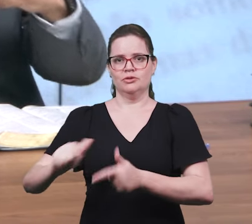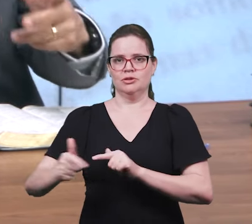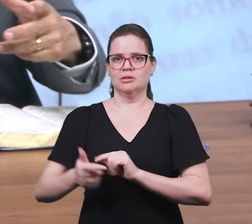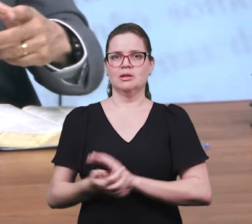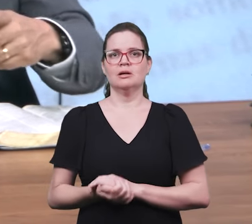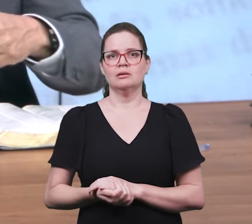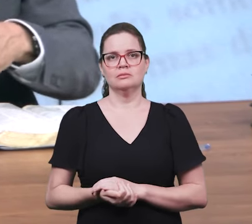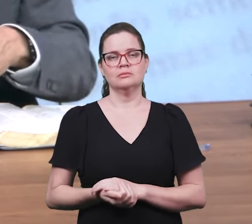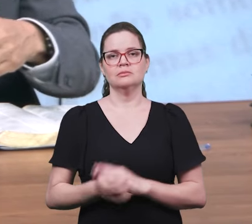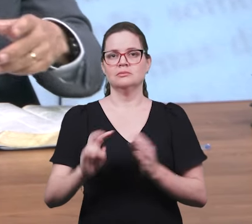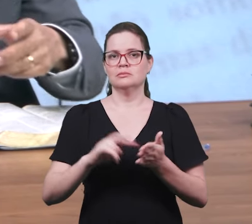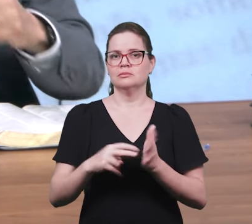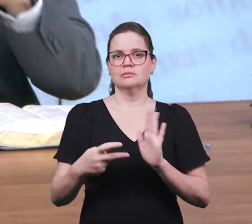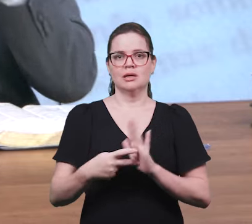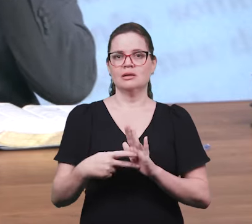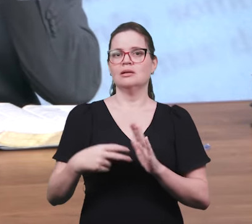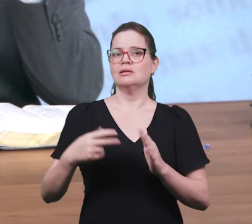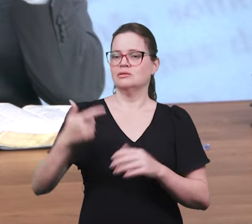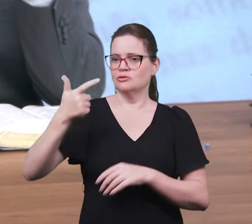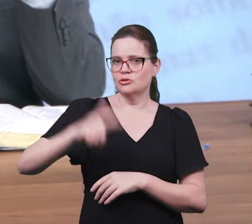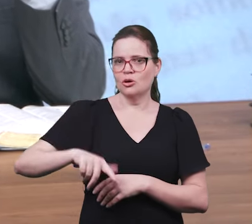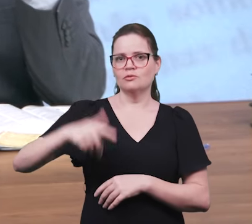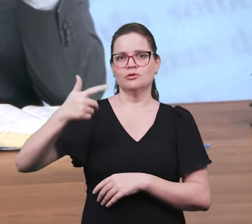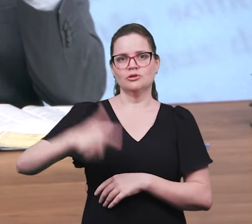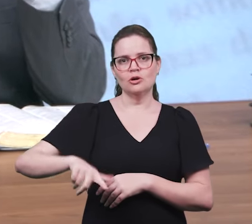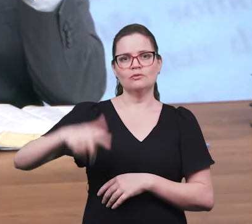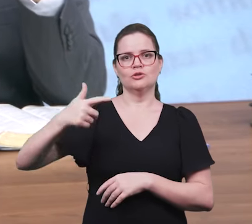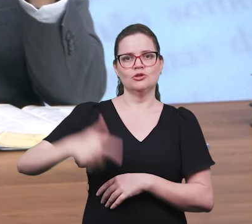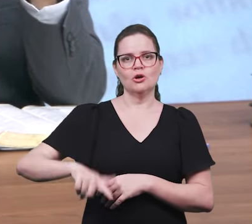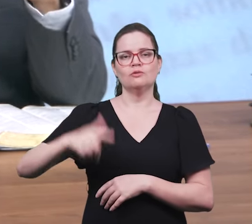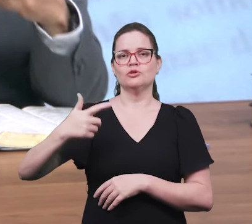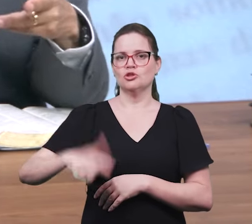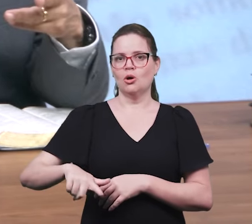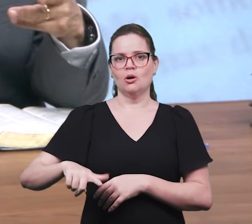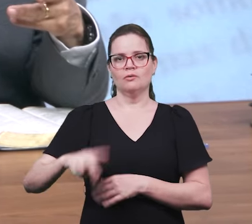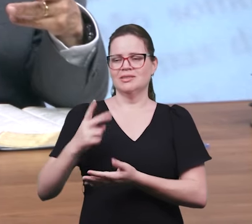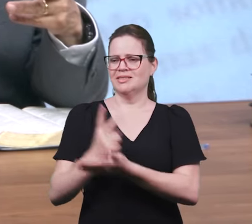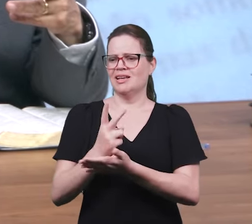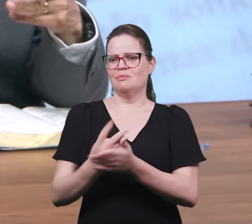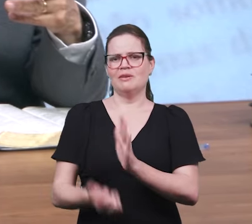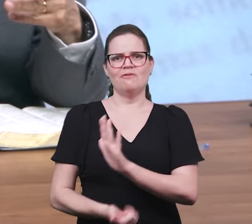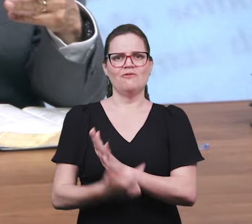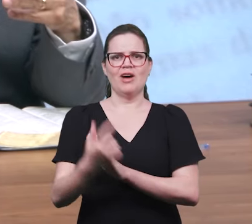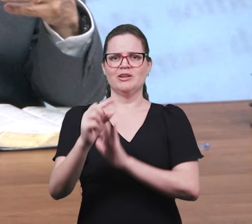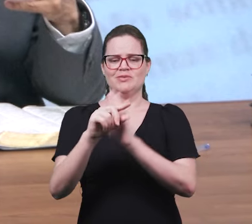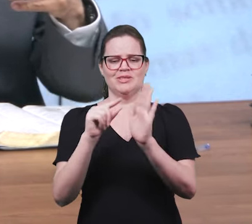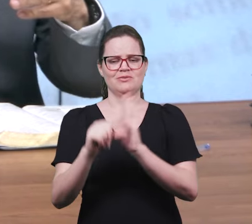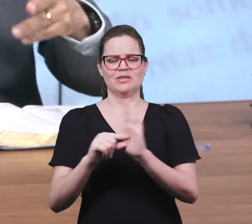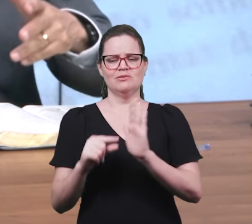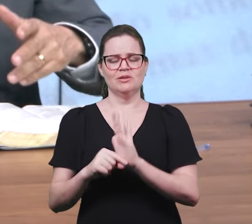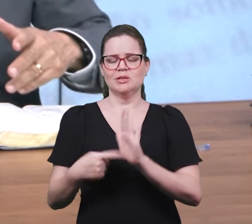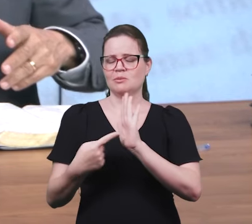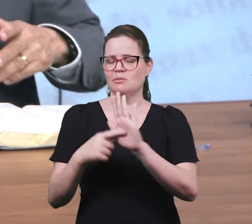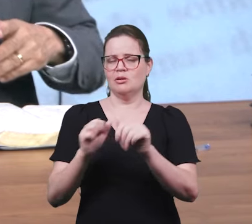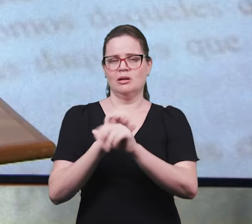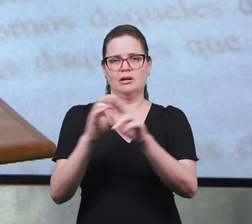uma explicação que se repete ao longo do livro várias vezes.